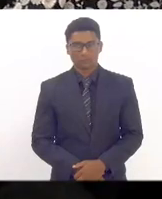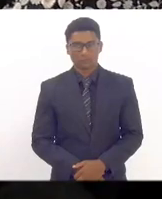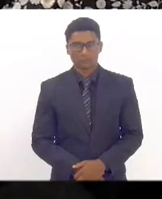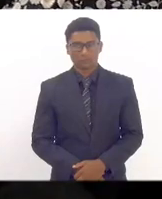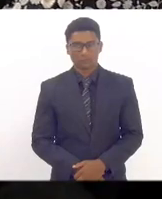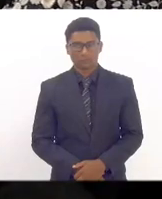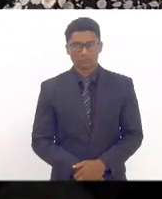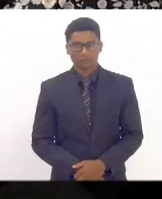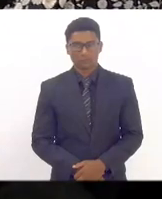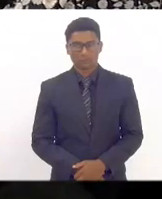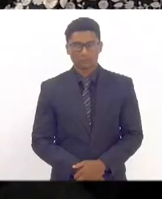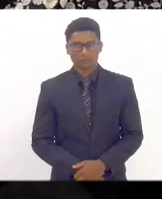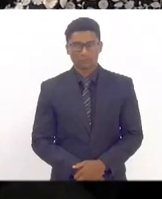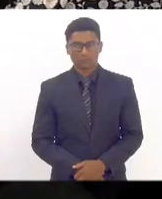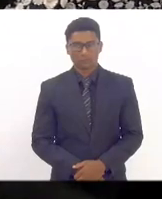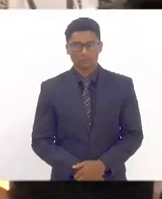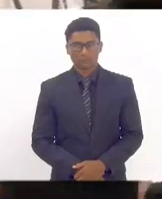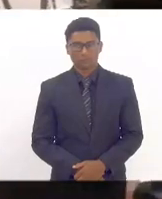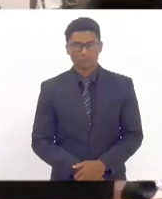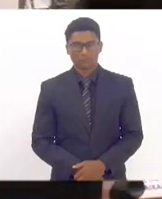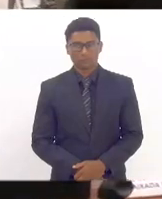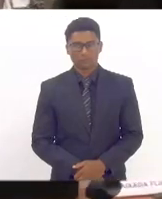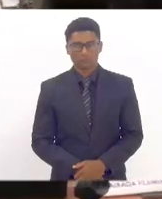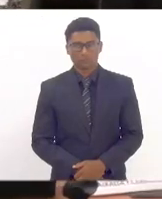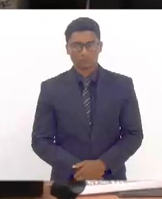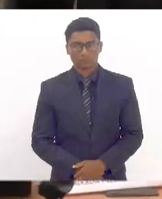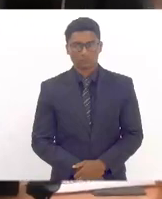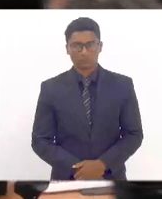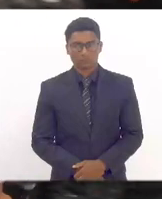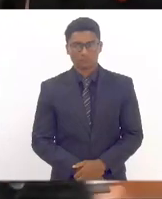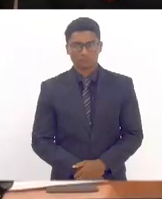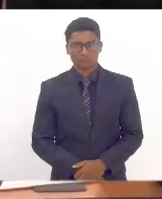vou lá para as estrelas